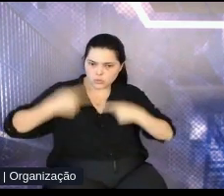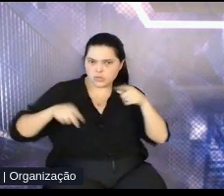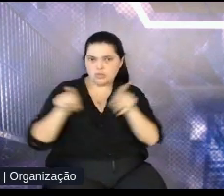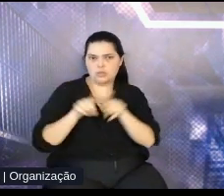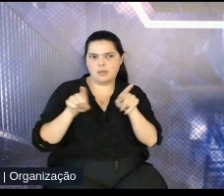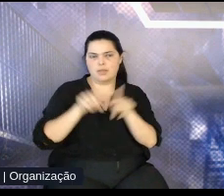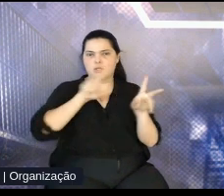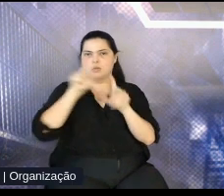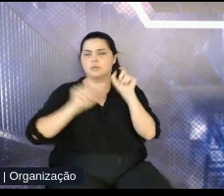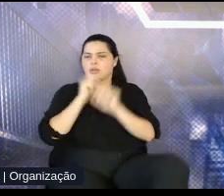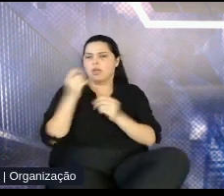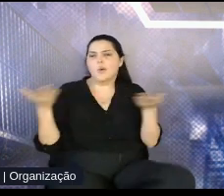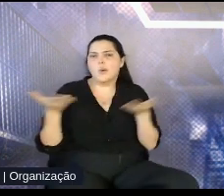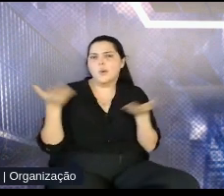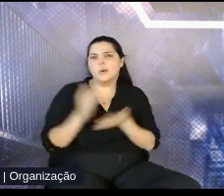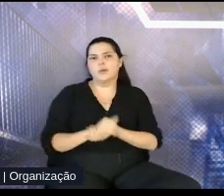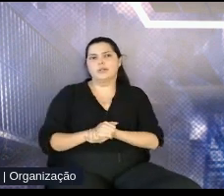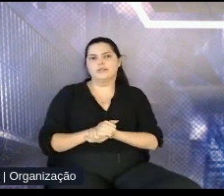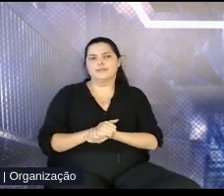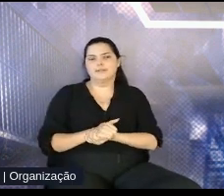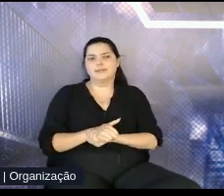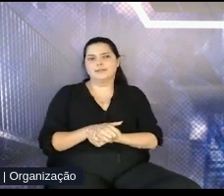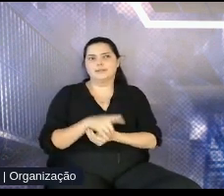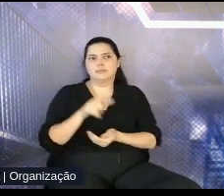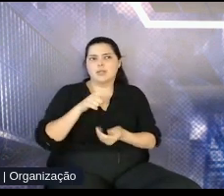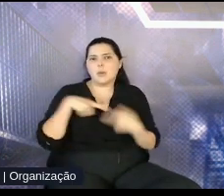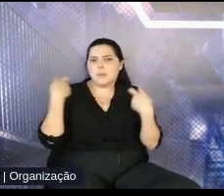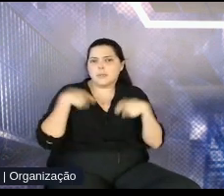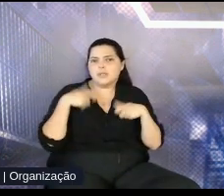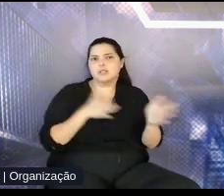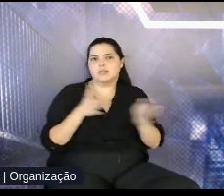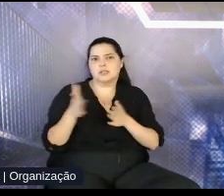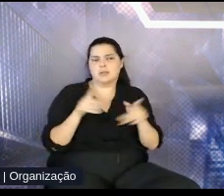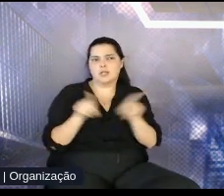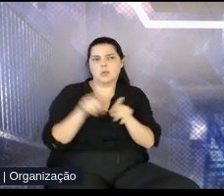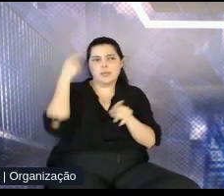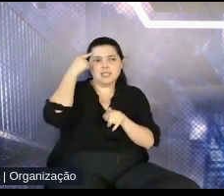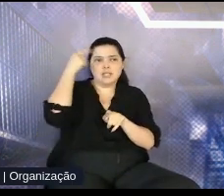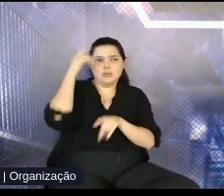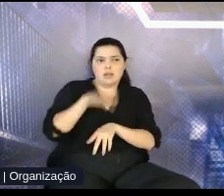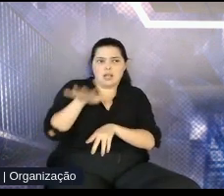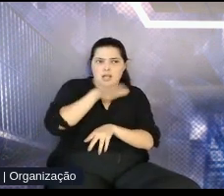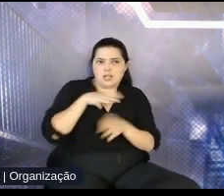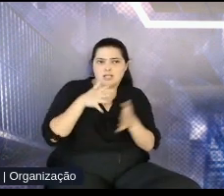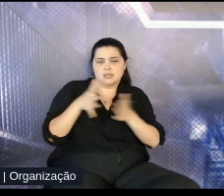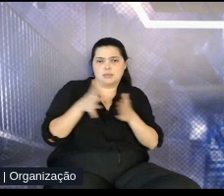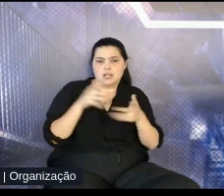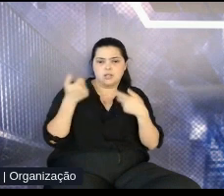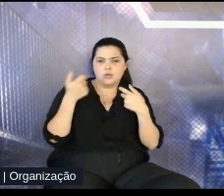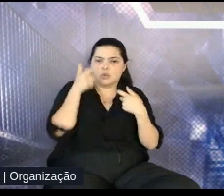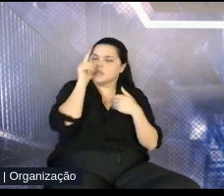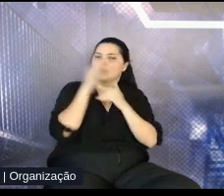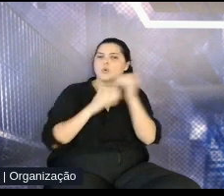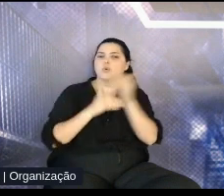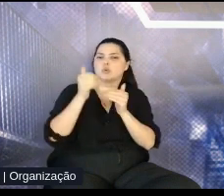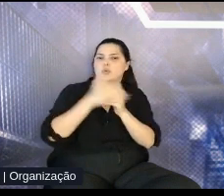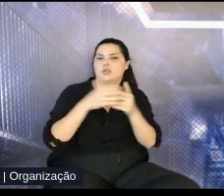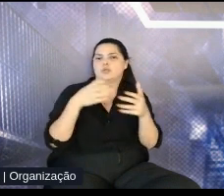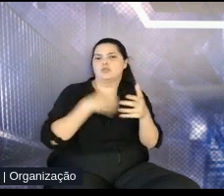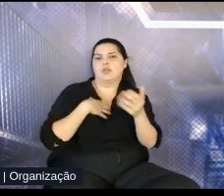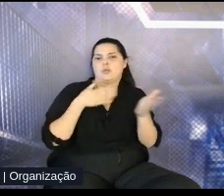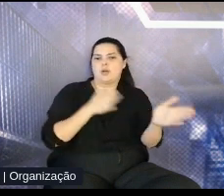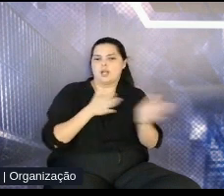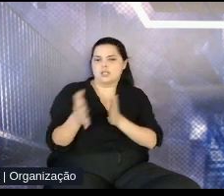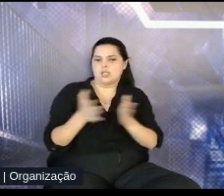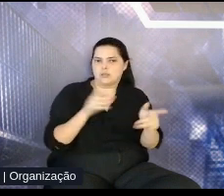de, poxa, eu estou pensando em acessibilidade, eu estou pensando em construir essa feature de uma forma acessível, estou pensando no tempo que